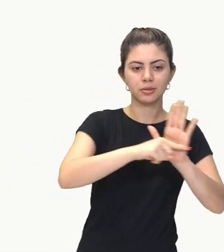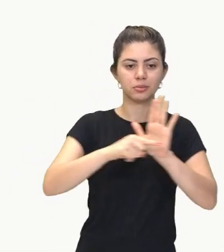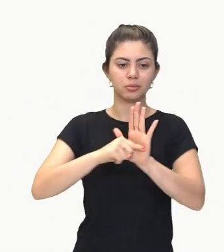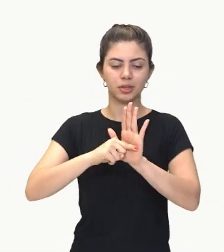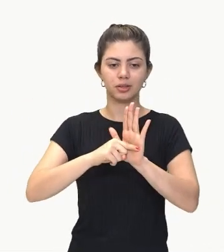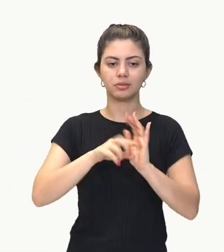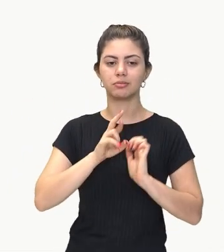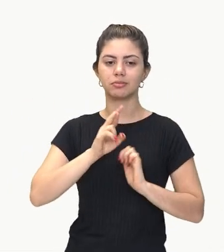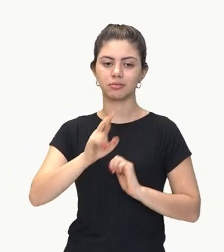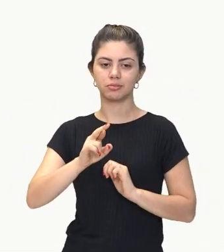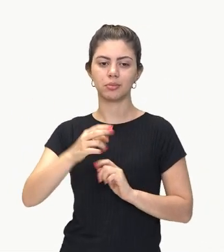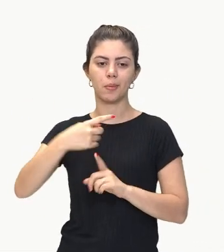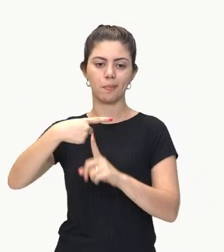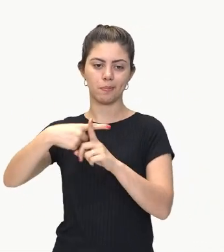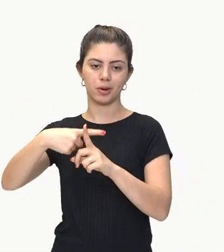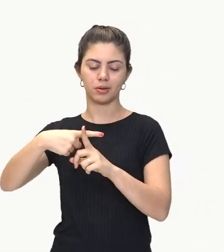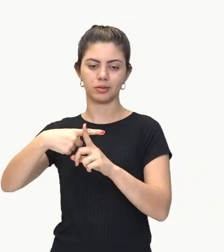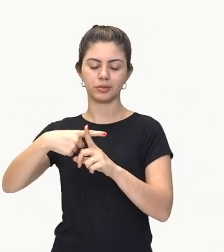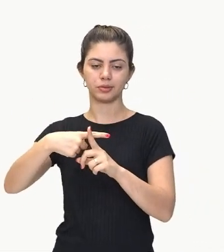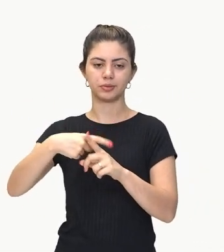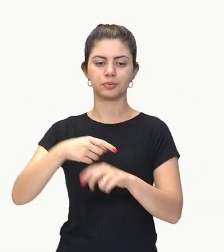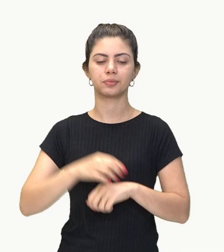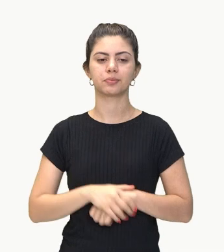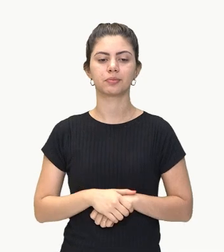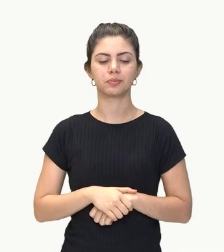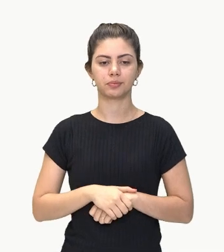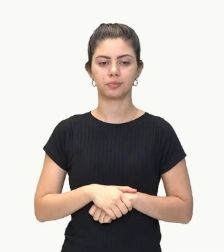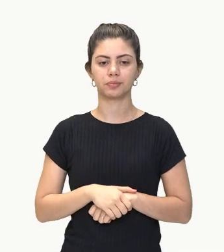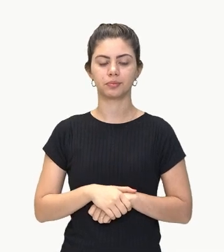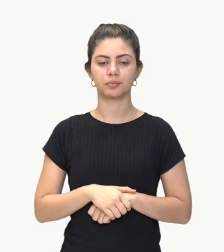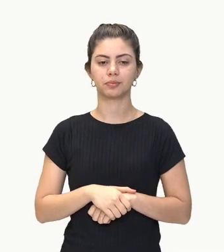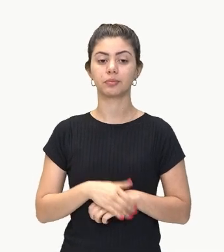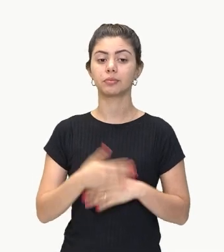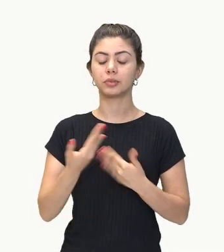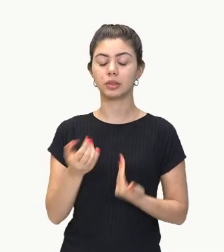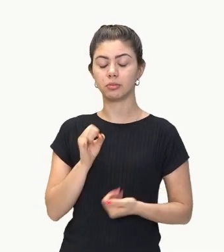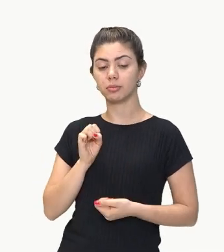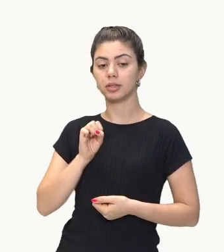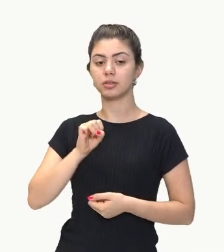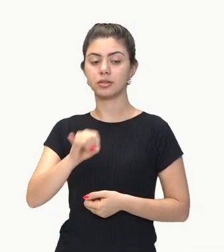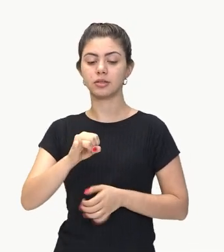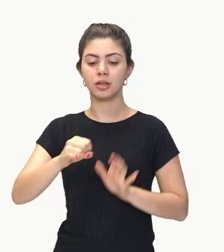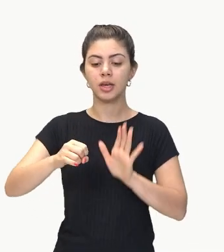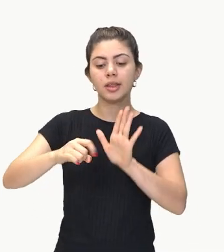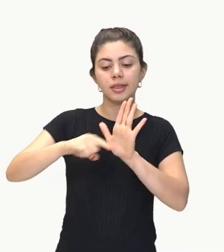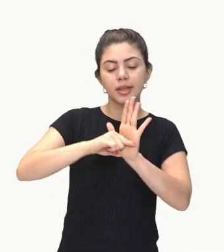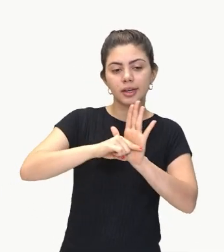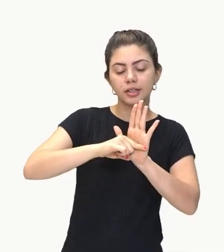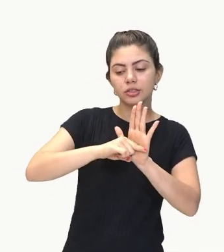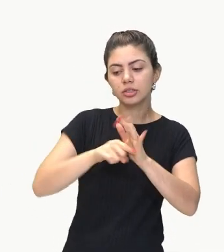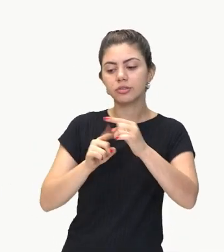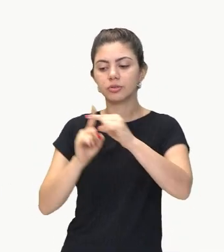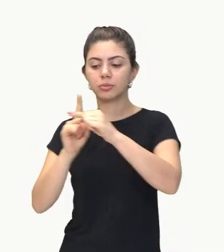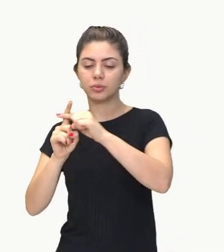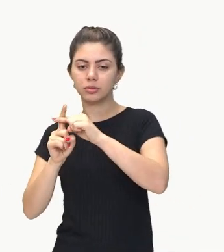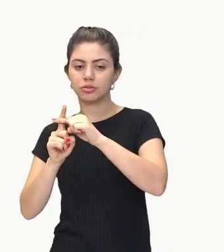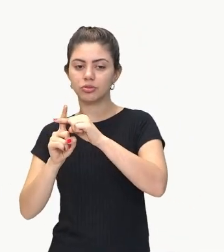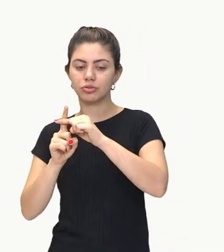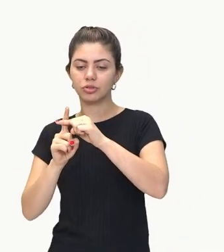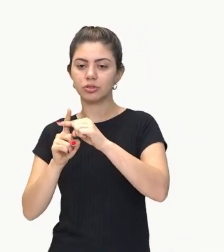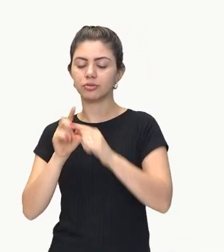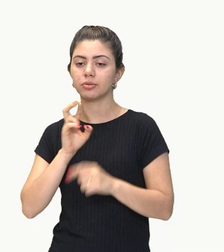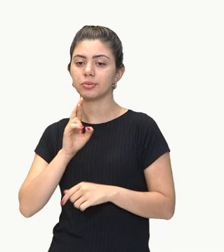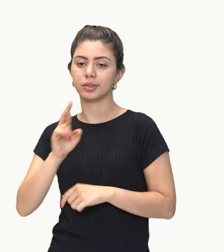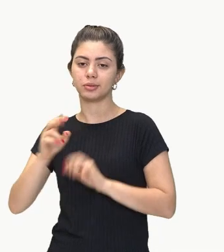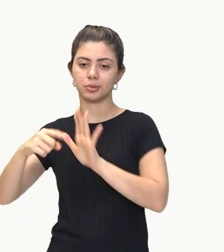mais. Sinais iguais, positivos. E sinais diferentes, ó, mais com menos, dá